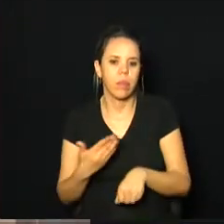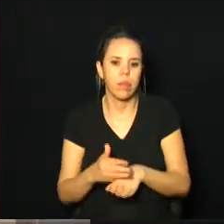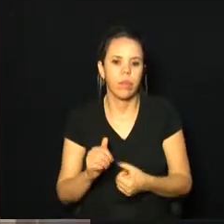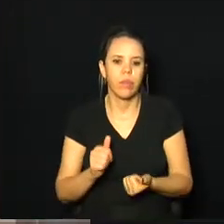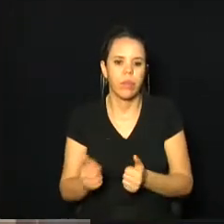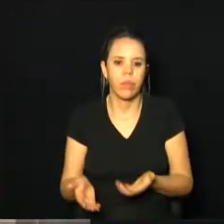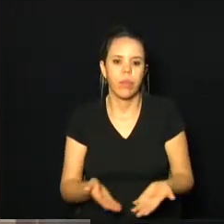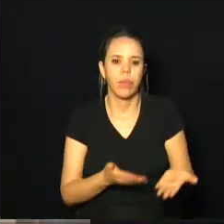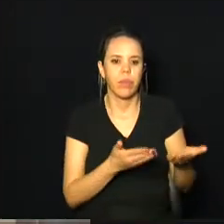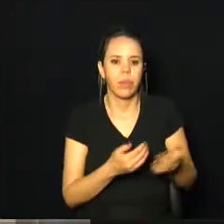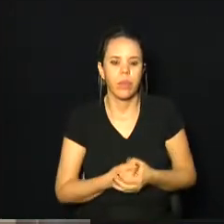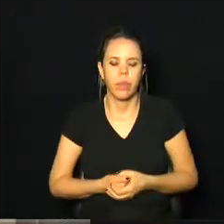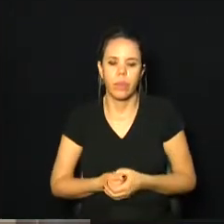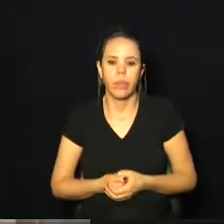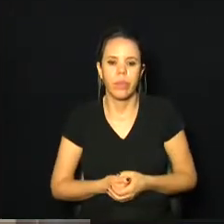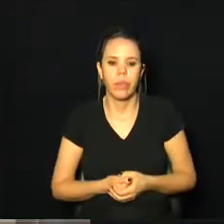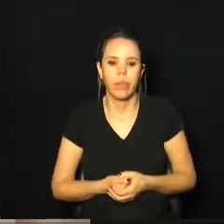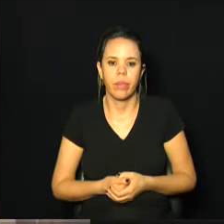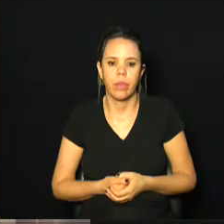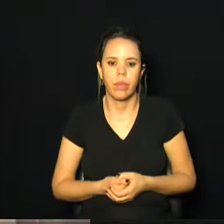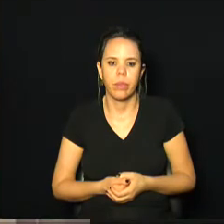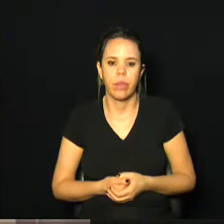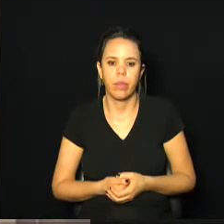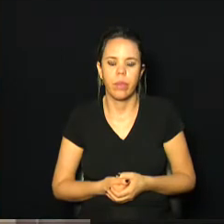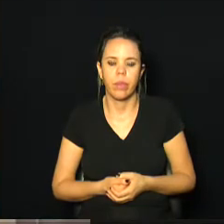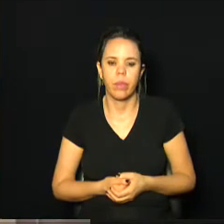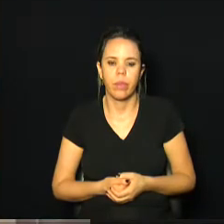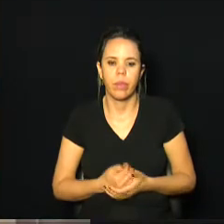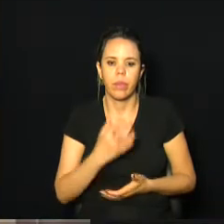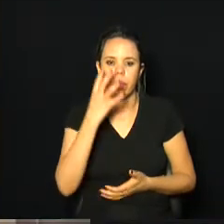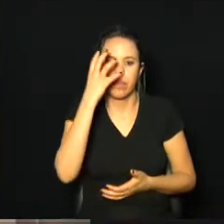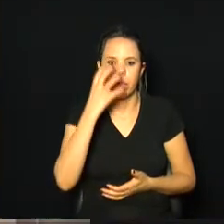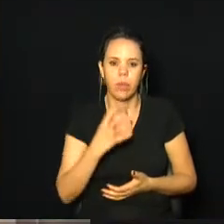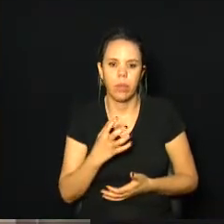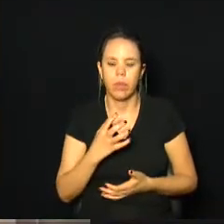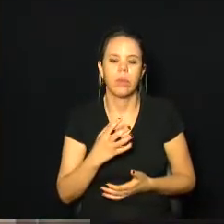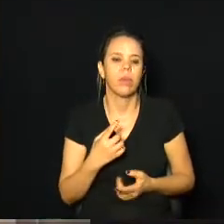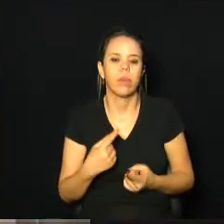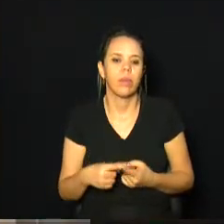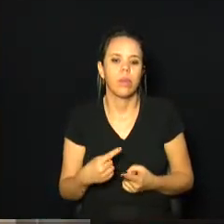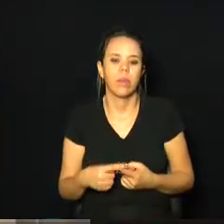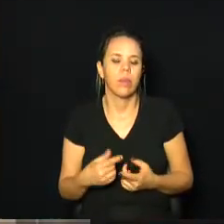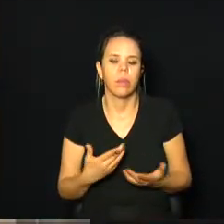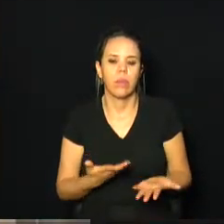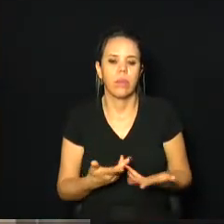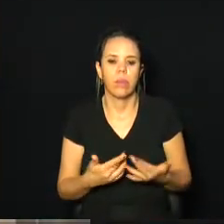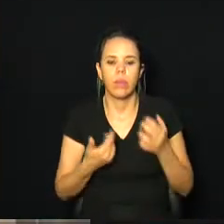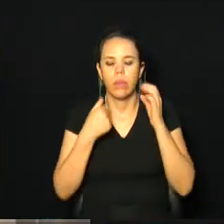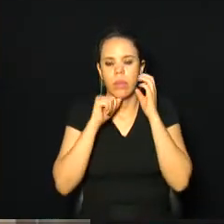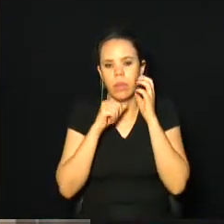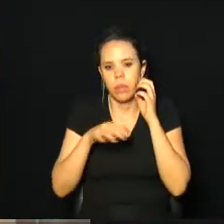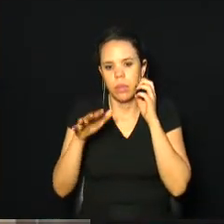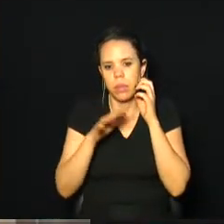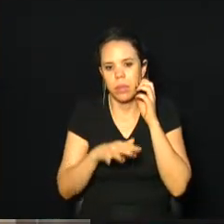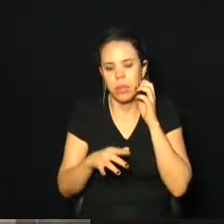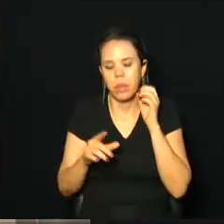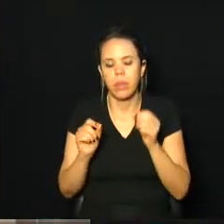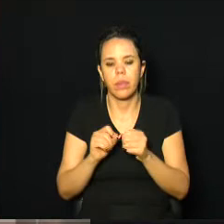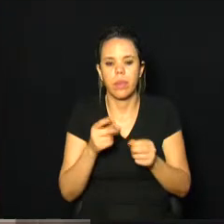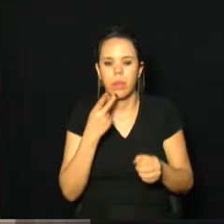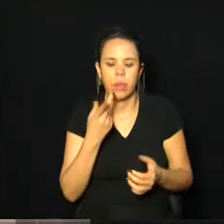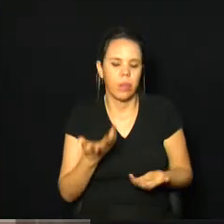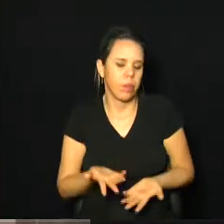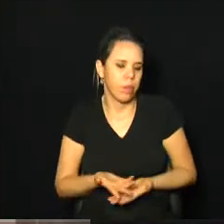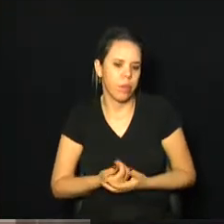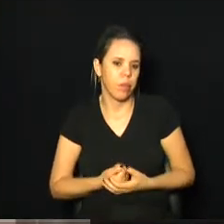levarem com mais seriedade isso, porque, assim, tem muita mãe, muito pai que fala assim, nossa,